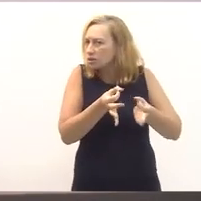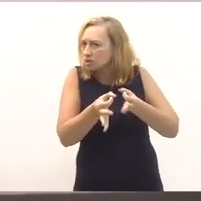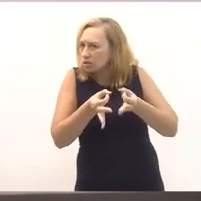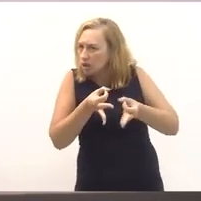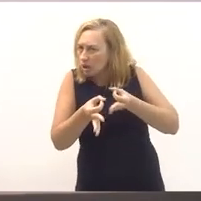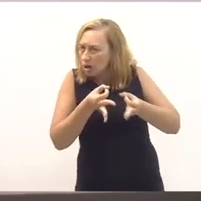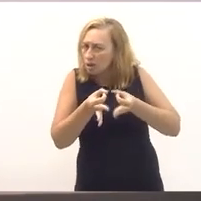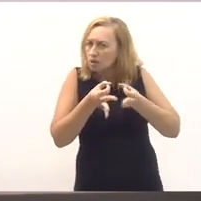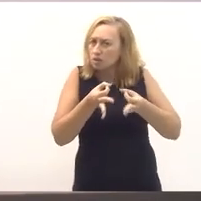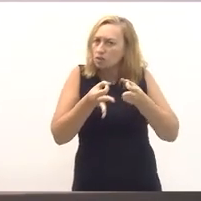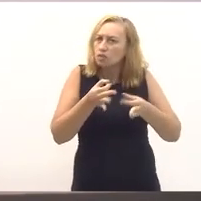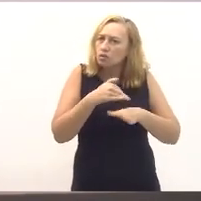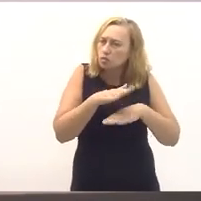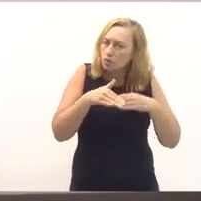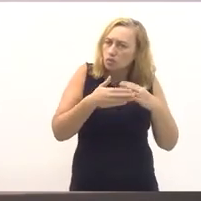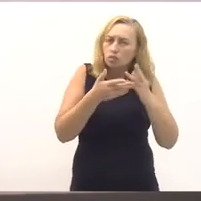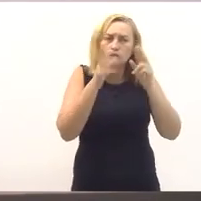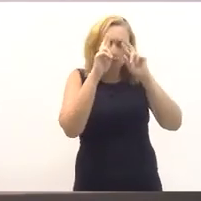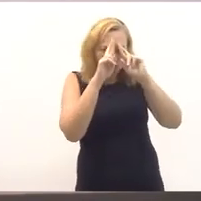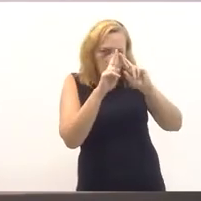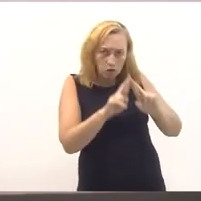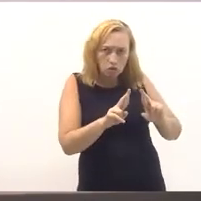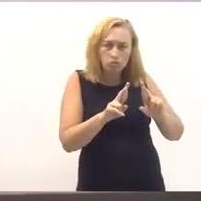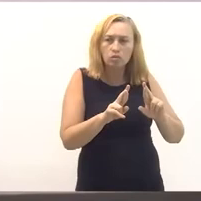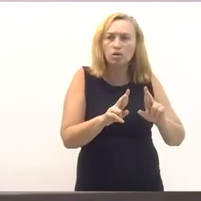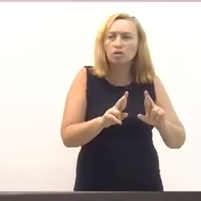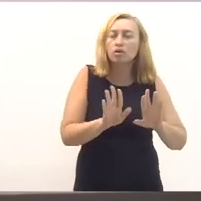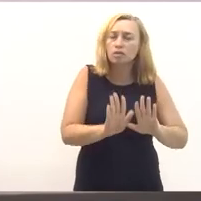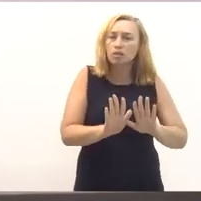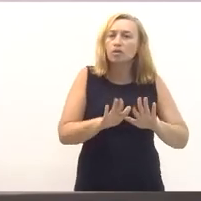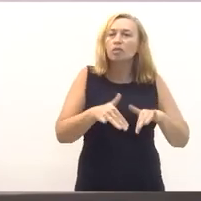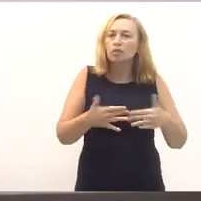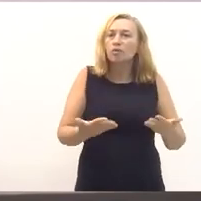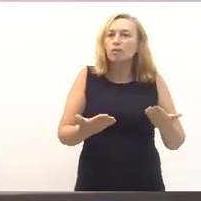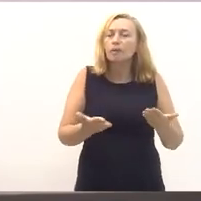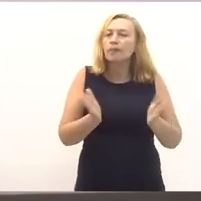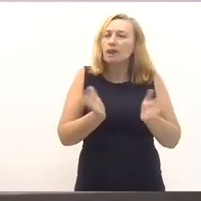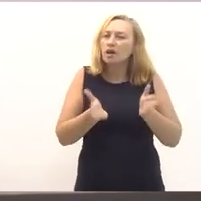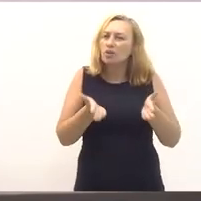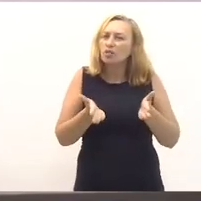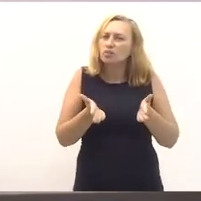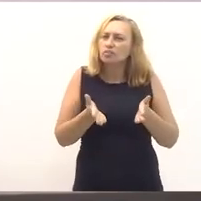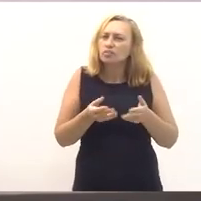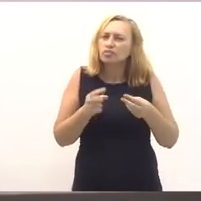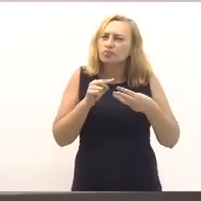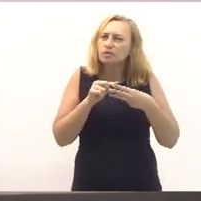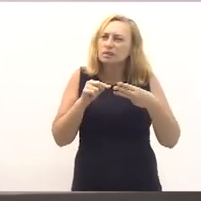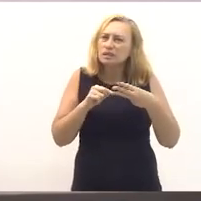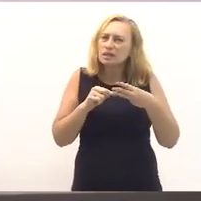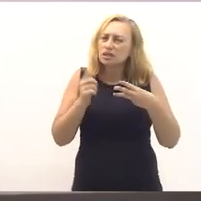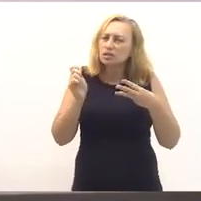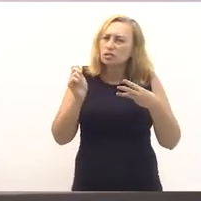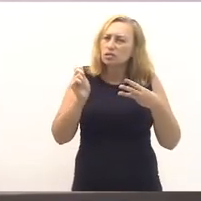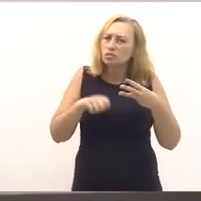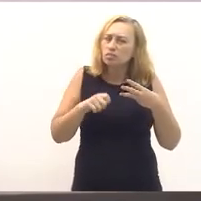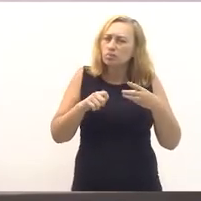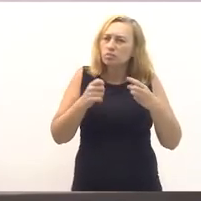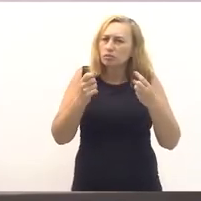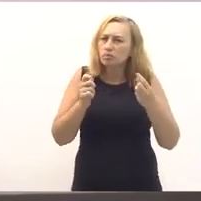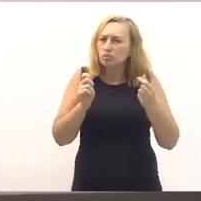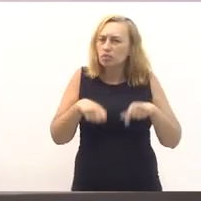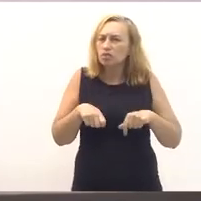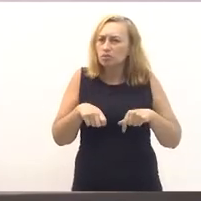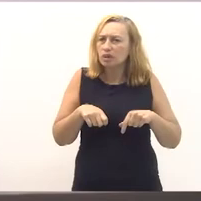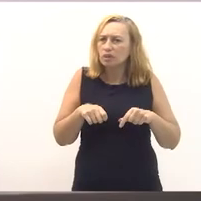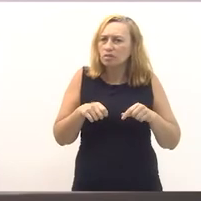forma com todo o respeito que merece tão isso agora Tem três possibilidade para onde irão